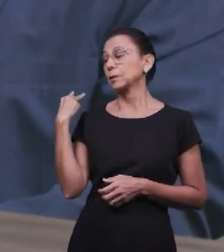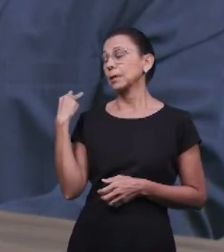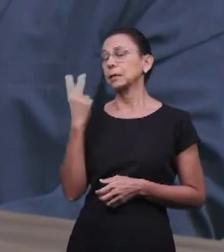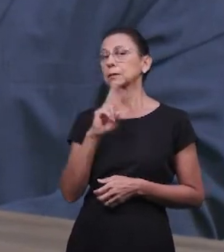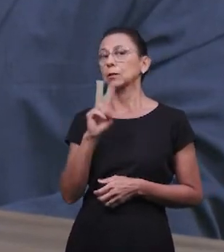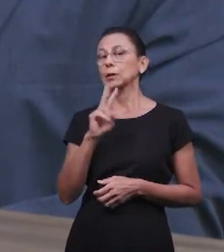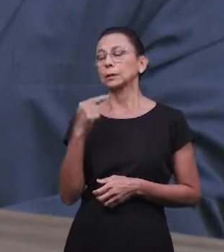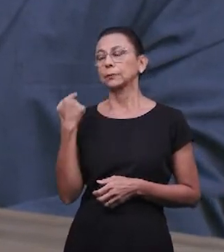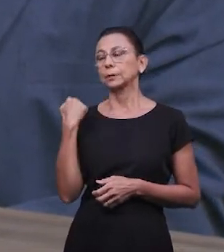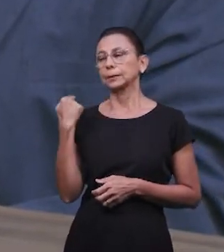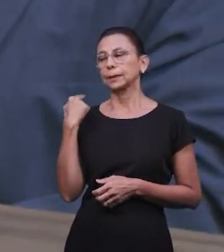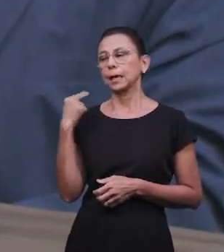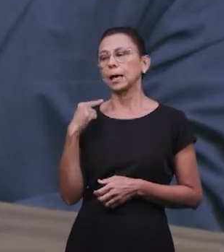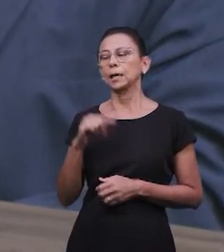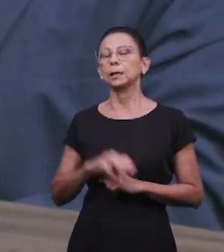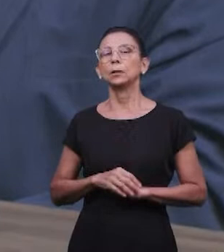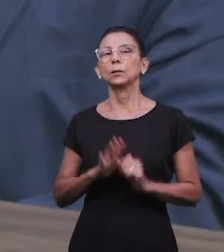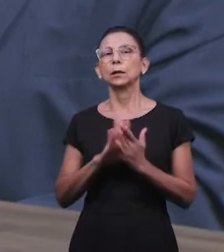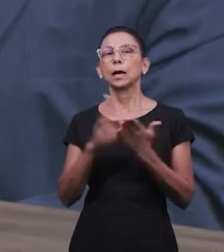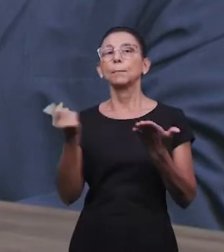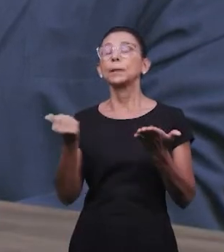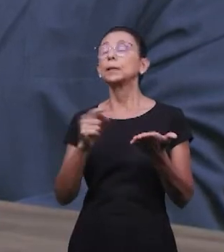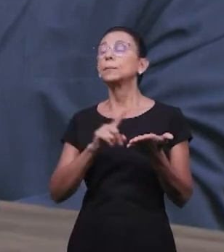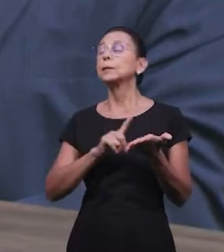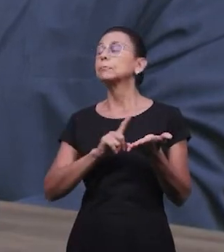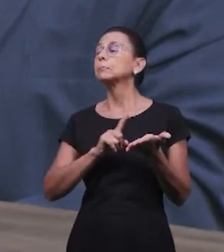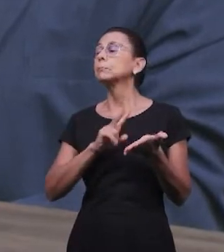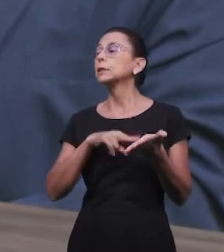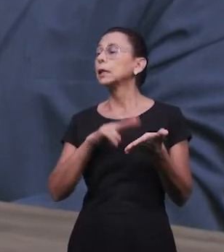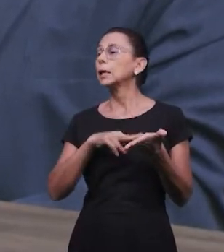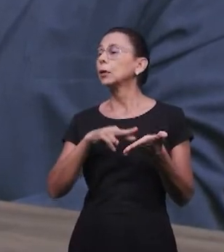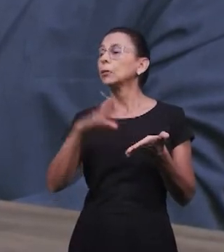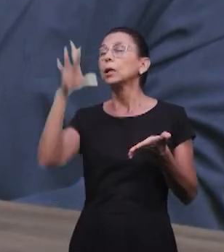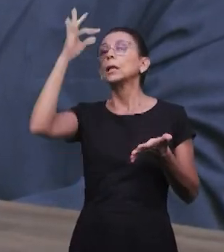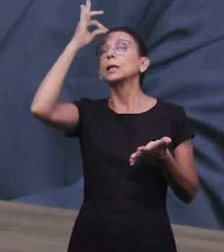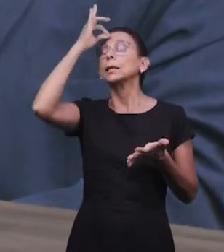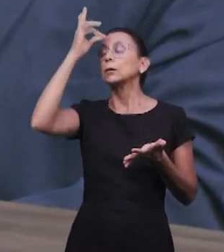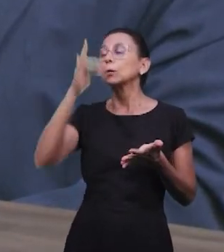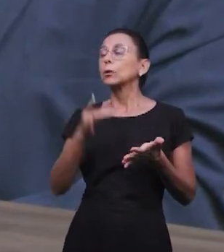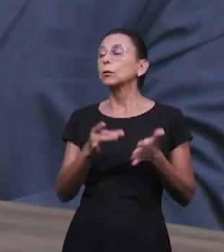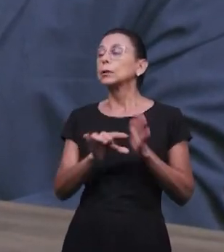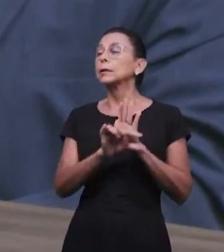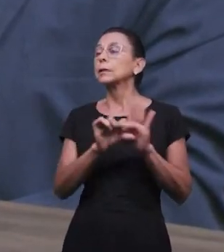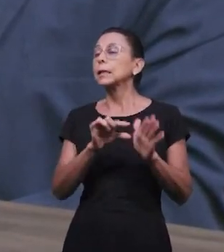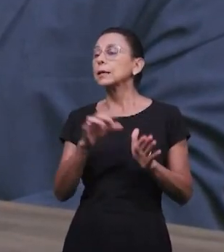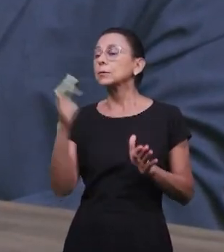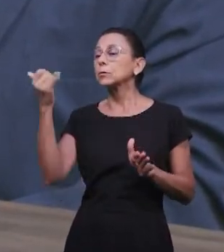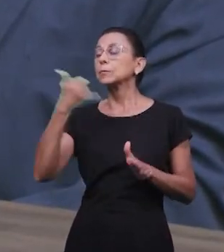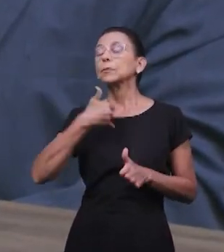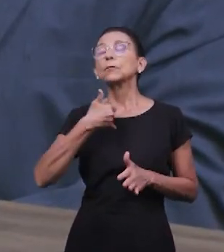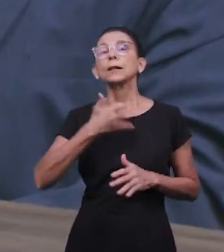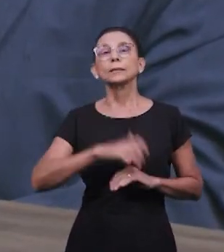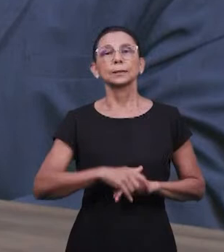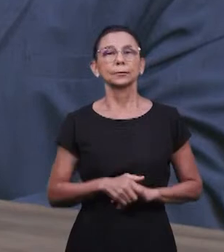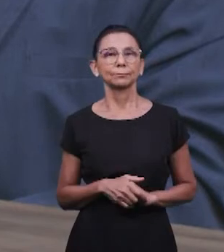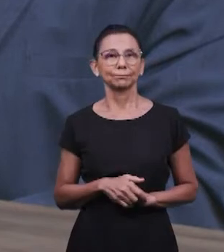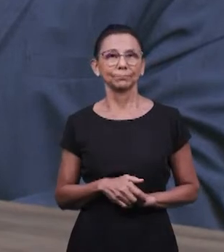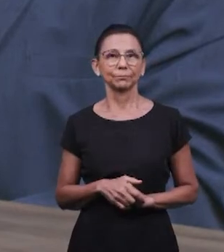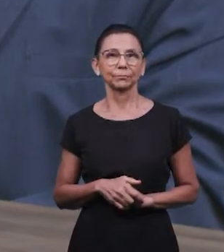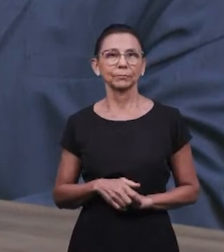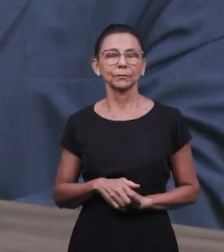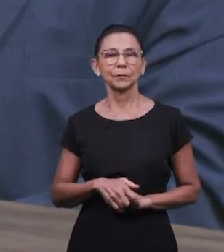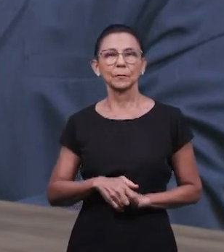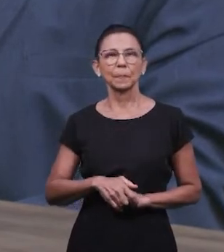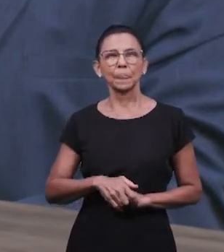Isso foi antes da Igreja Maranata começar, né? Quer dizer, nós estamos falando da década de 60, né? Final da década de